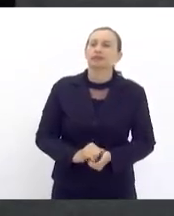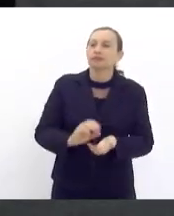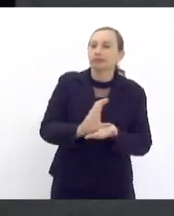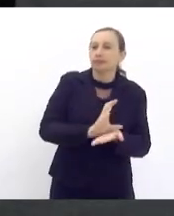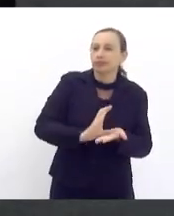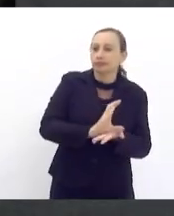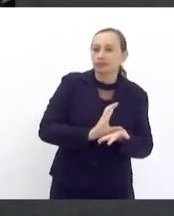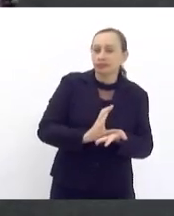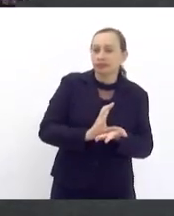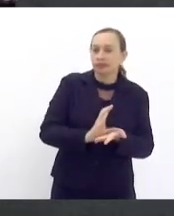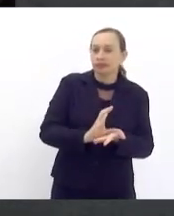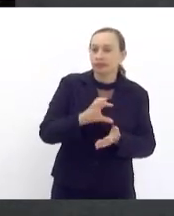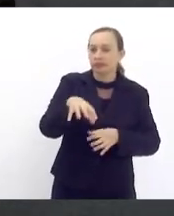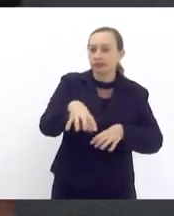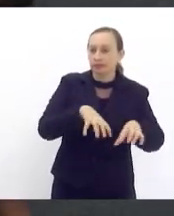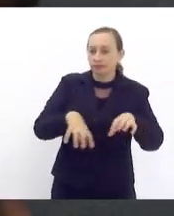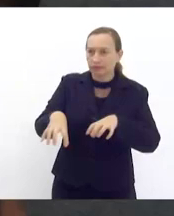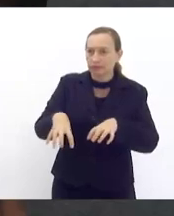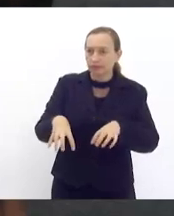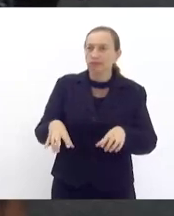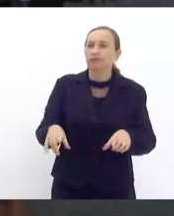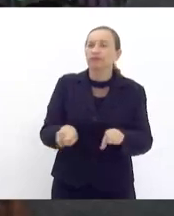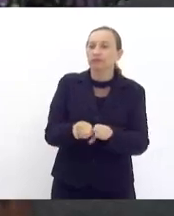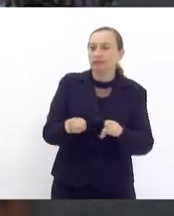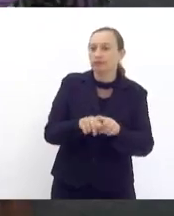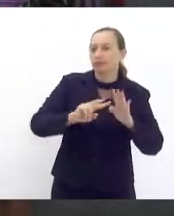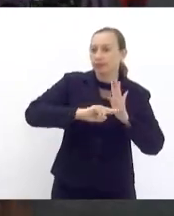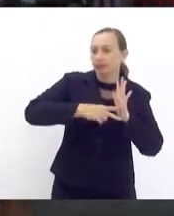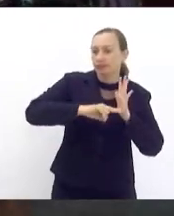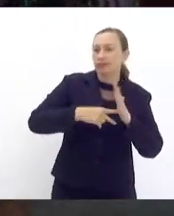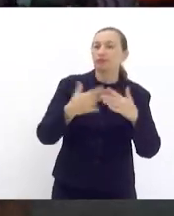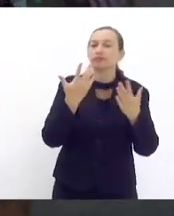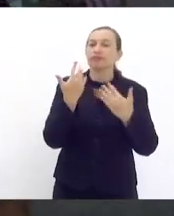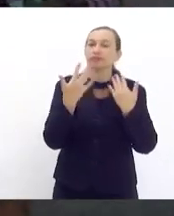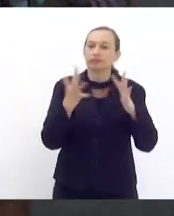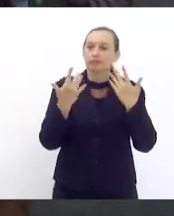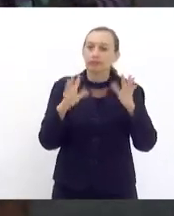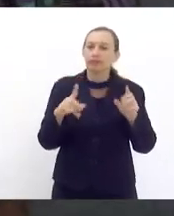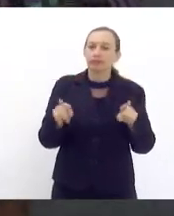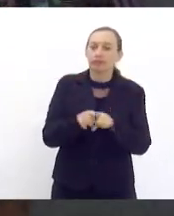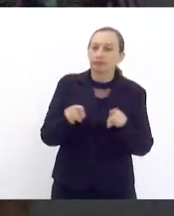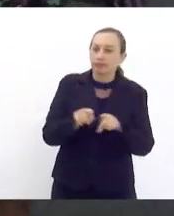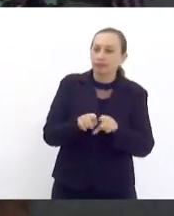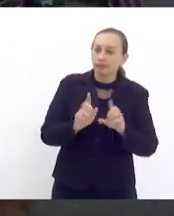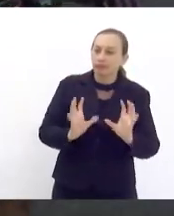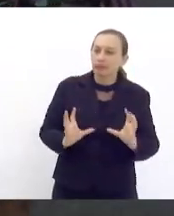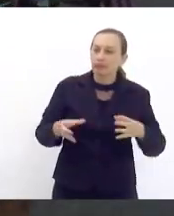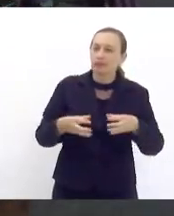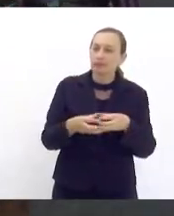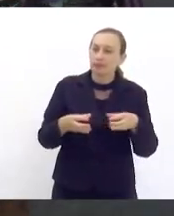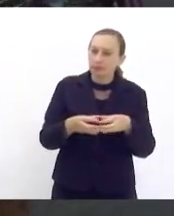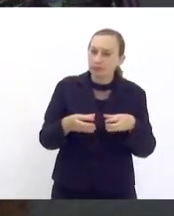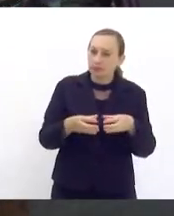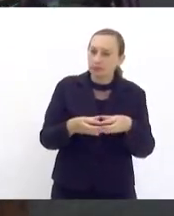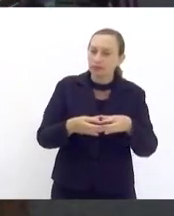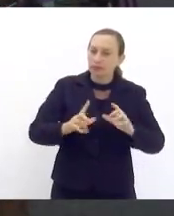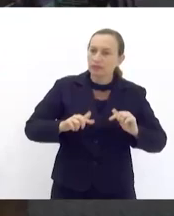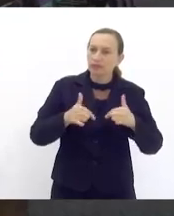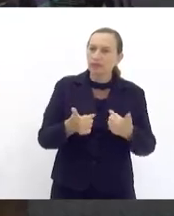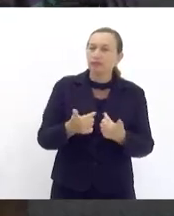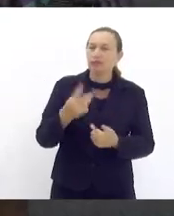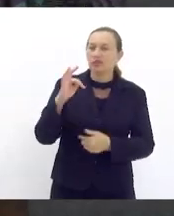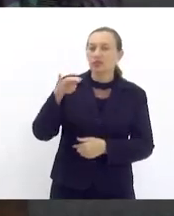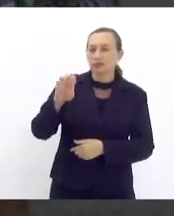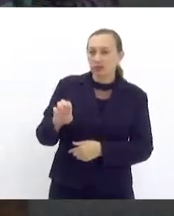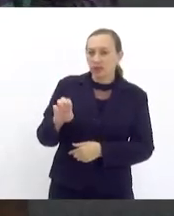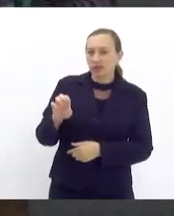regionais como também os sindicatos então saudar também a participação ativa da camarada Lilian Behringer que é suplente